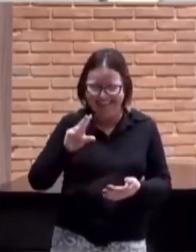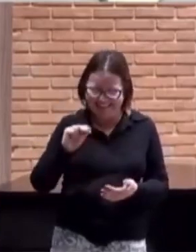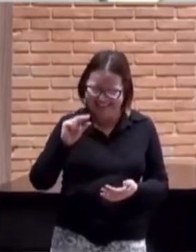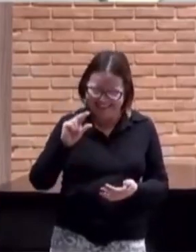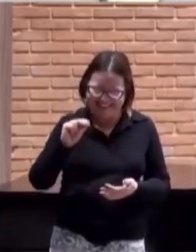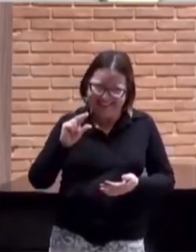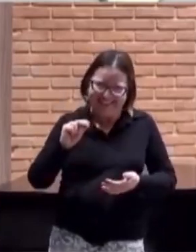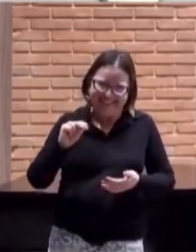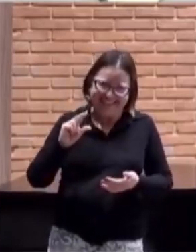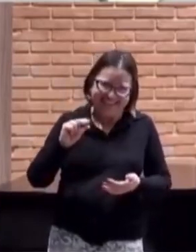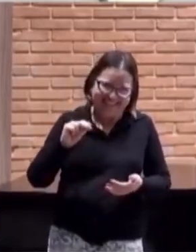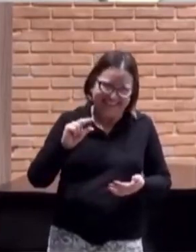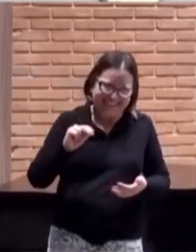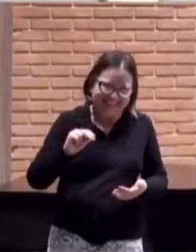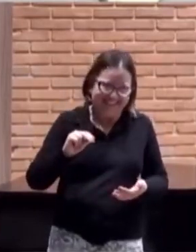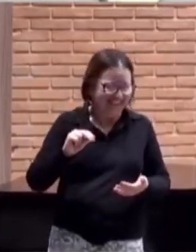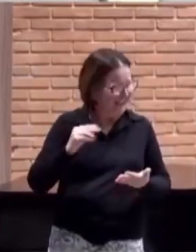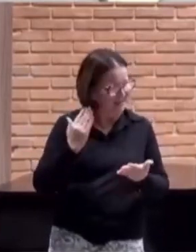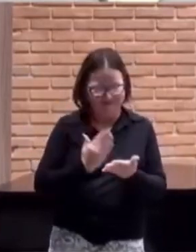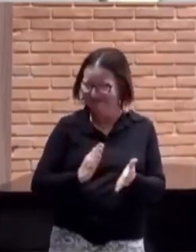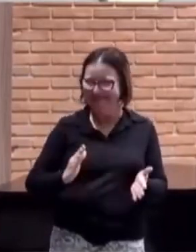E não para.